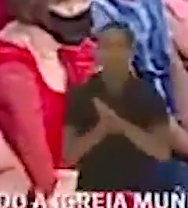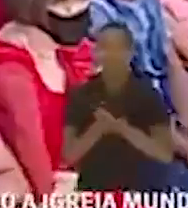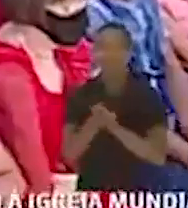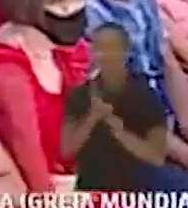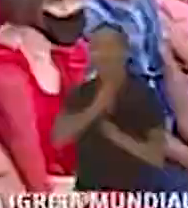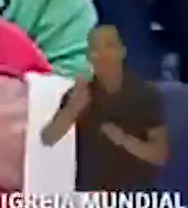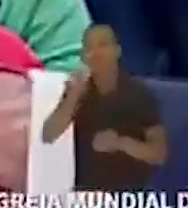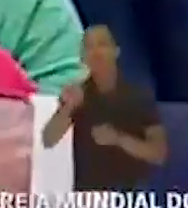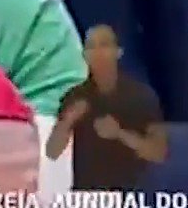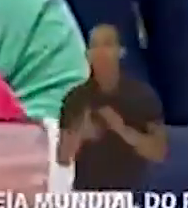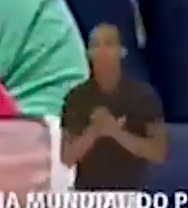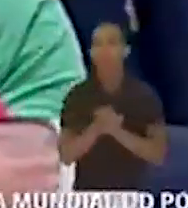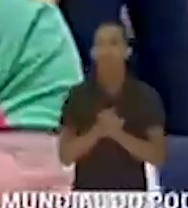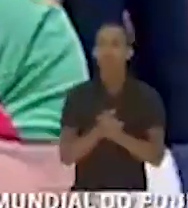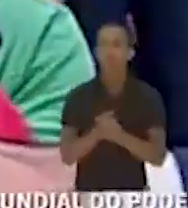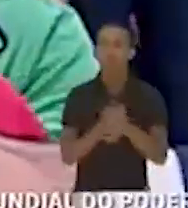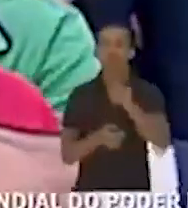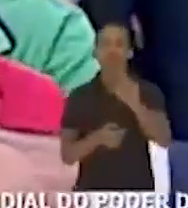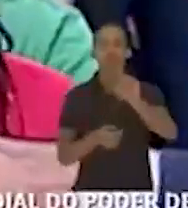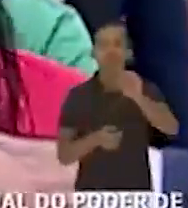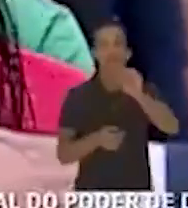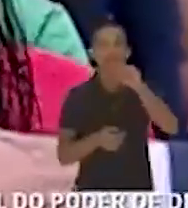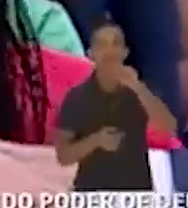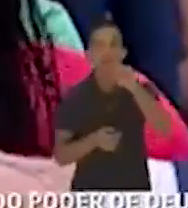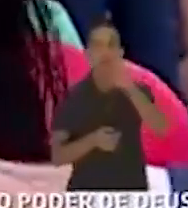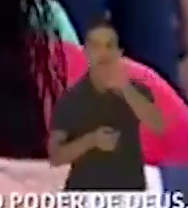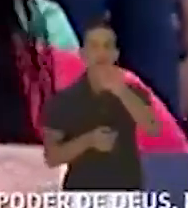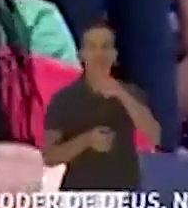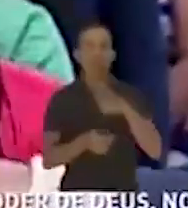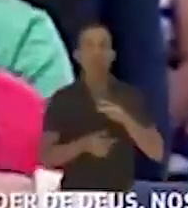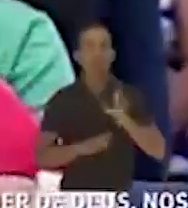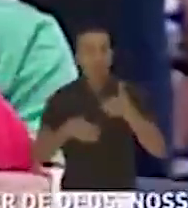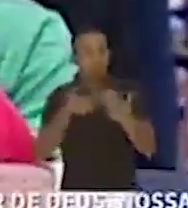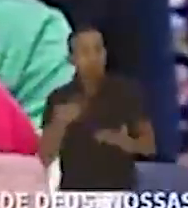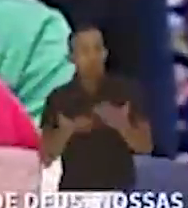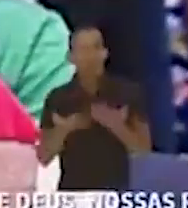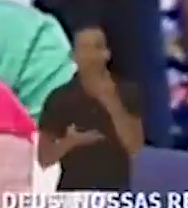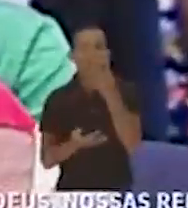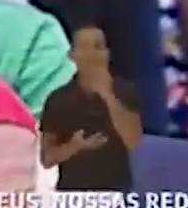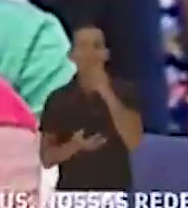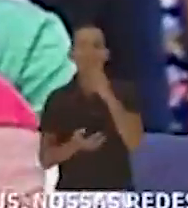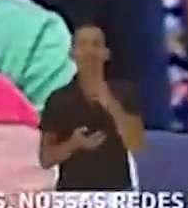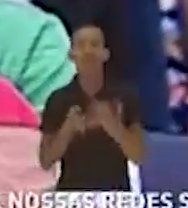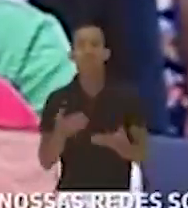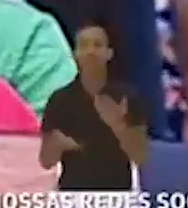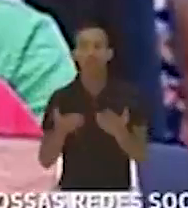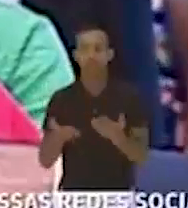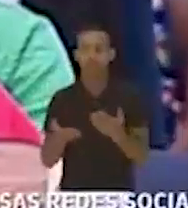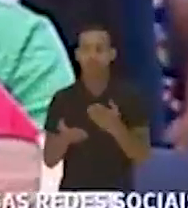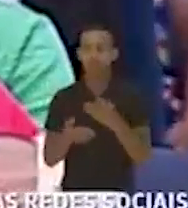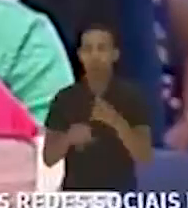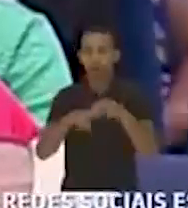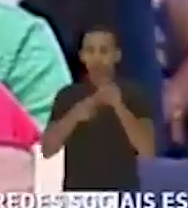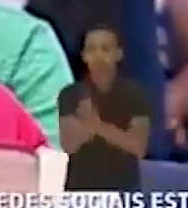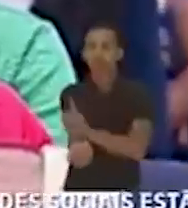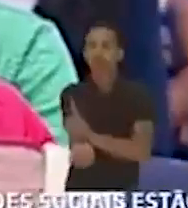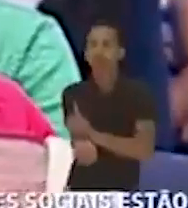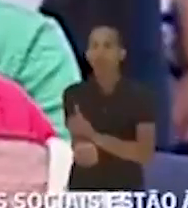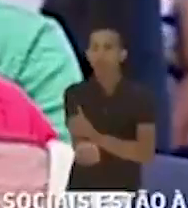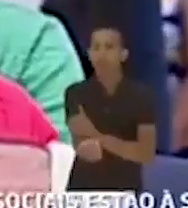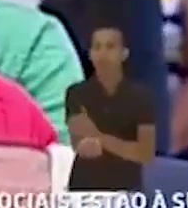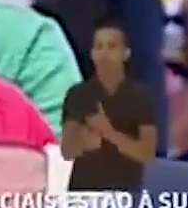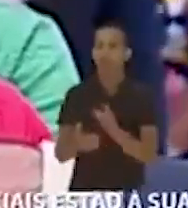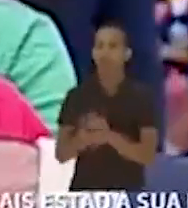Meu nome é Sandra. Aposto que cheguei a pesar 35 quilos da diabetes. Espera um pouquinho. Um pouquinho. Oi, Sandra, eu sou o